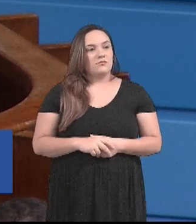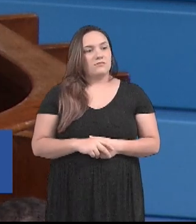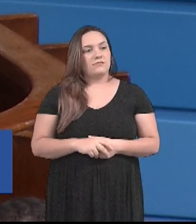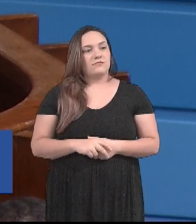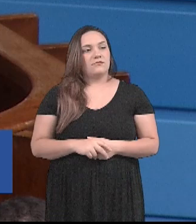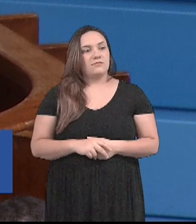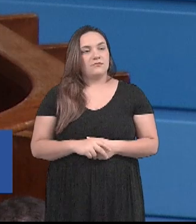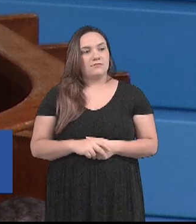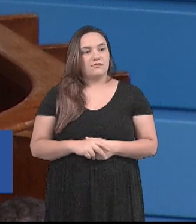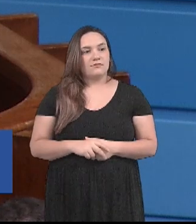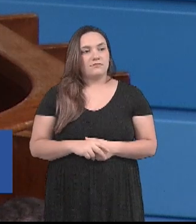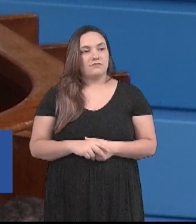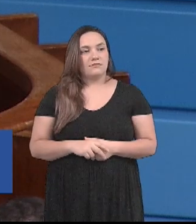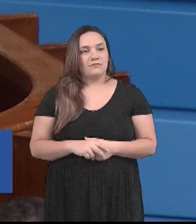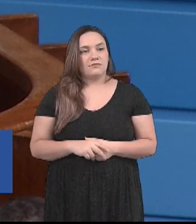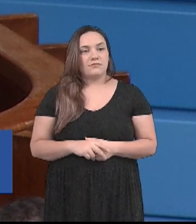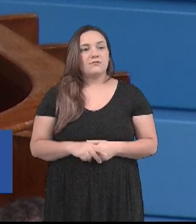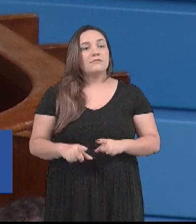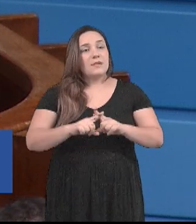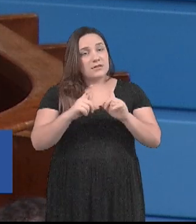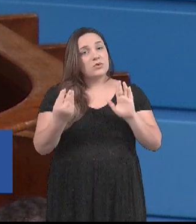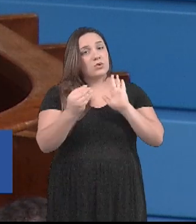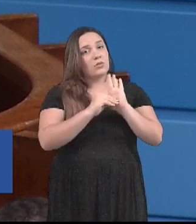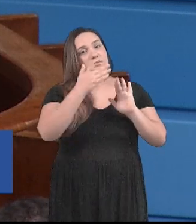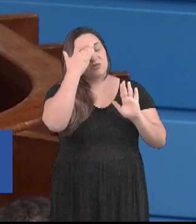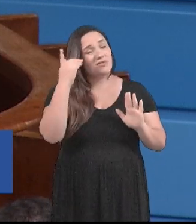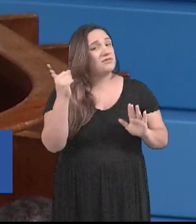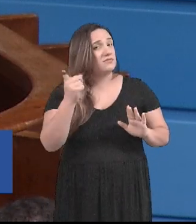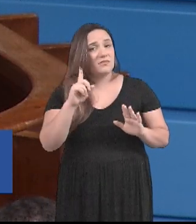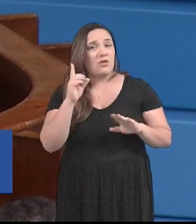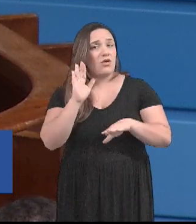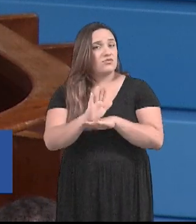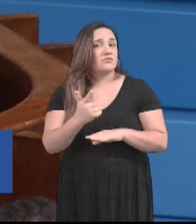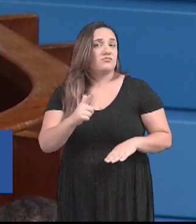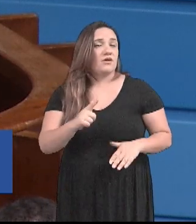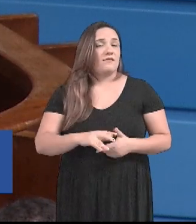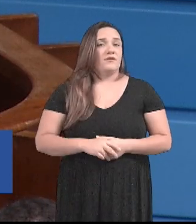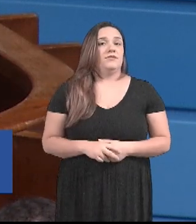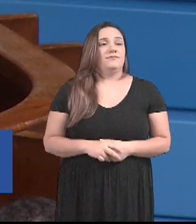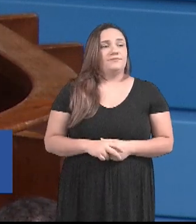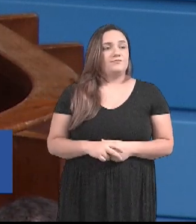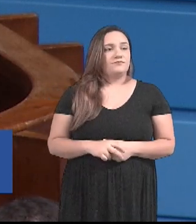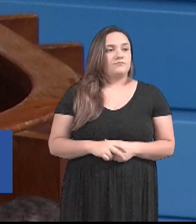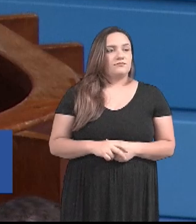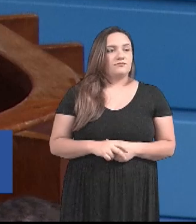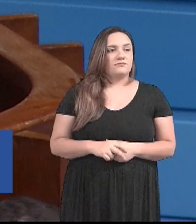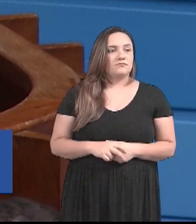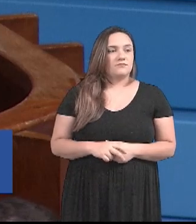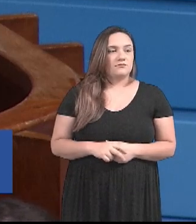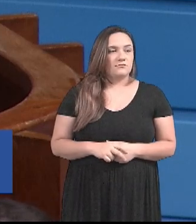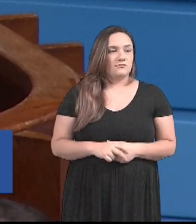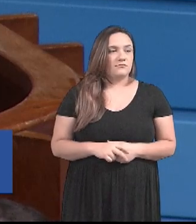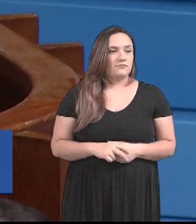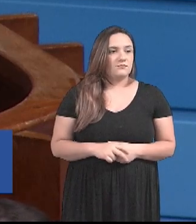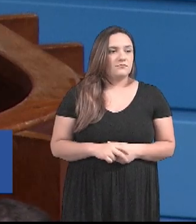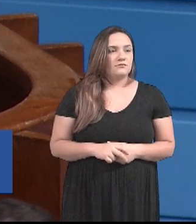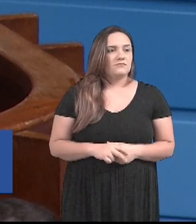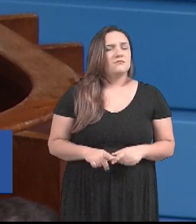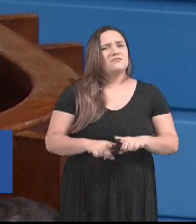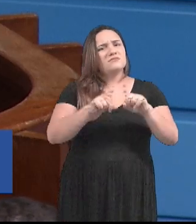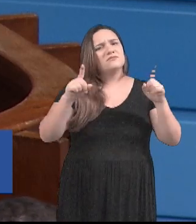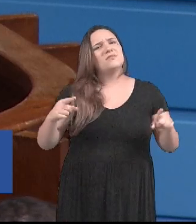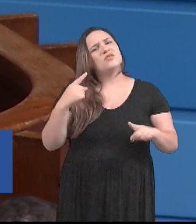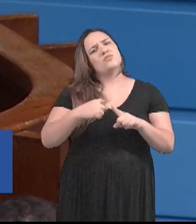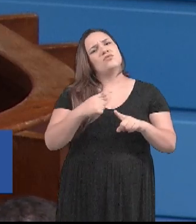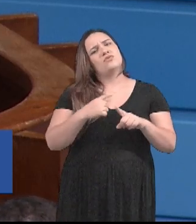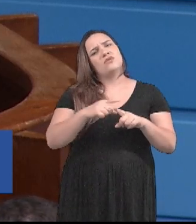inseriu pessoas que não foram beneficiadas. E por que, senhor presidente, faz isso o fisco